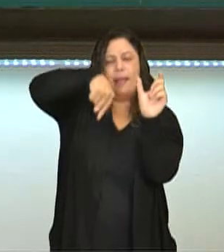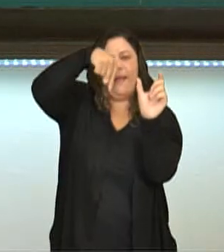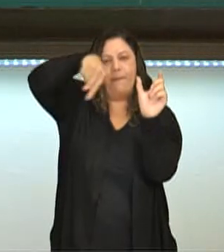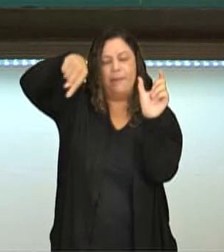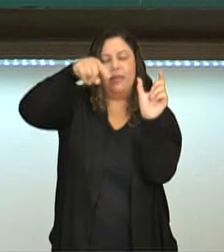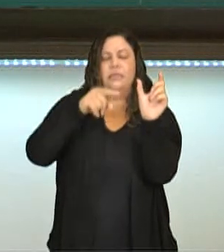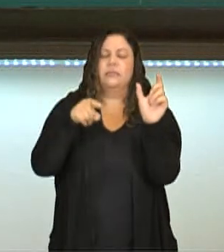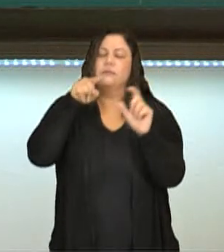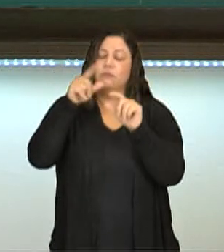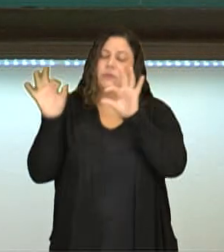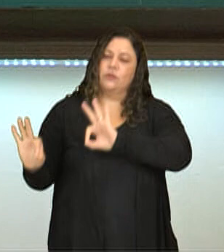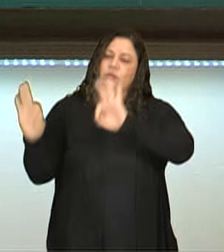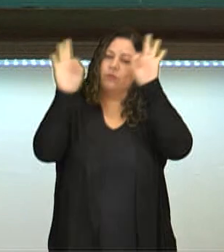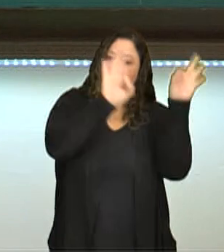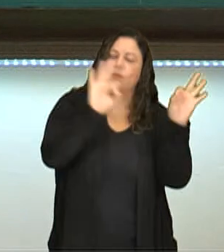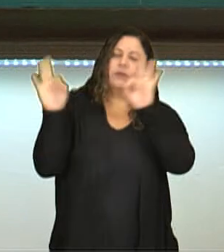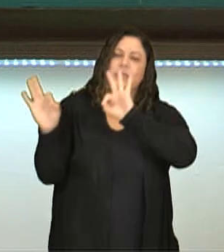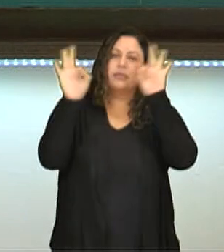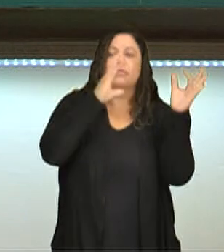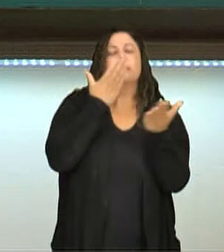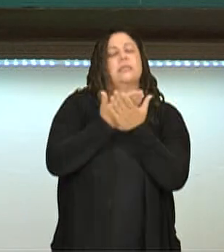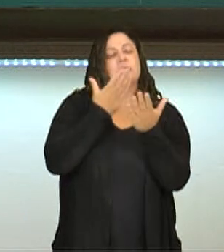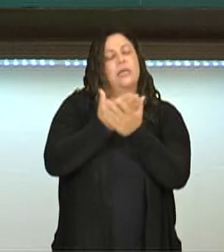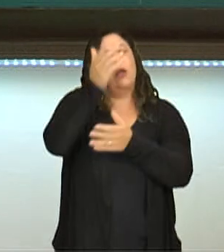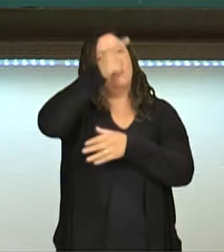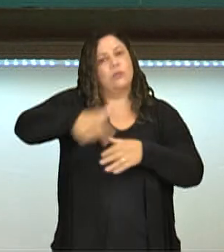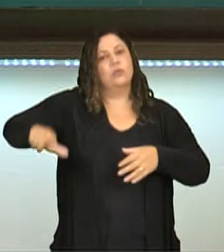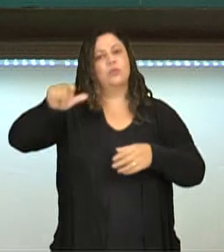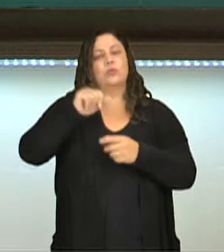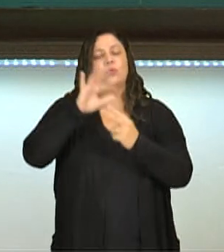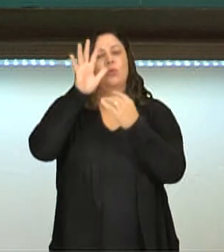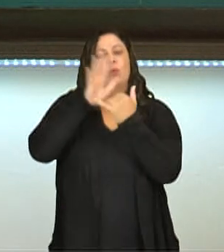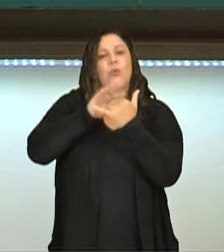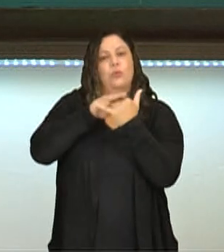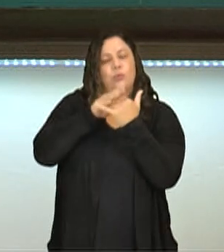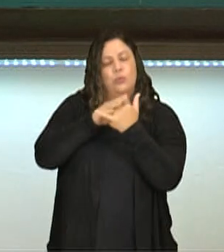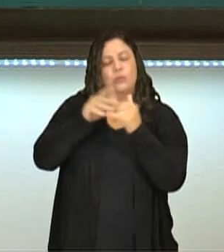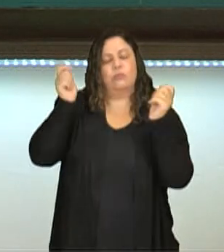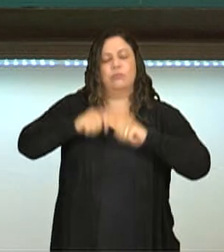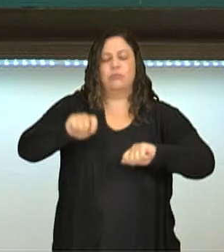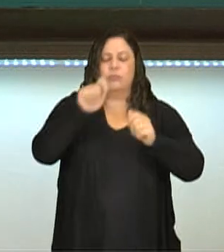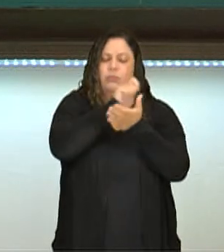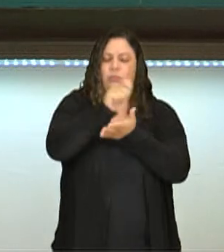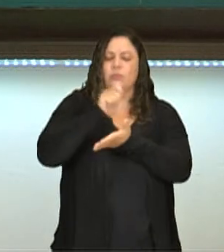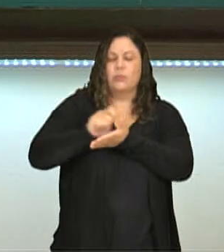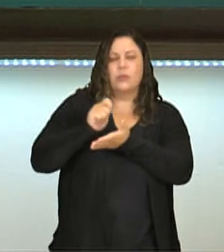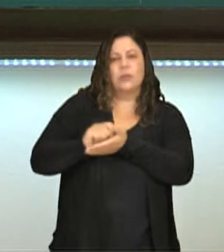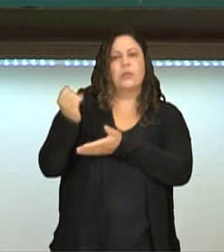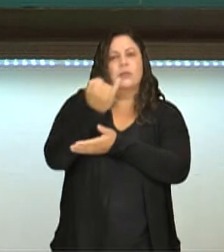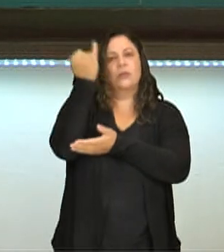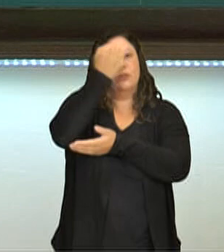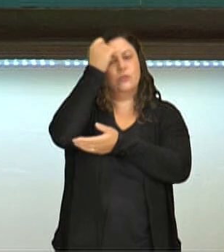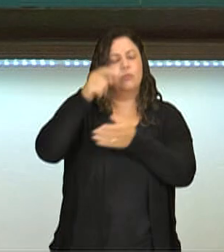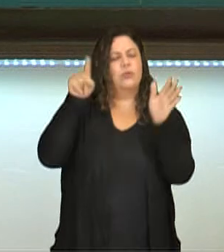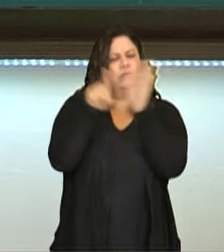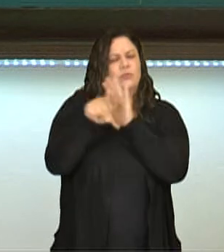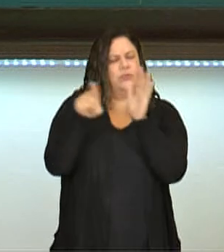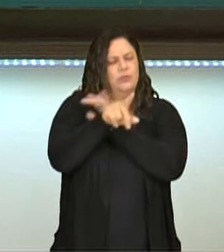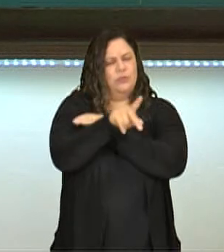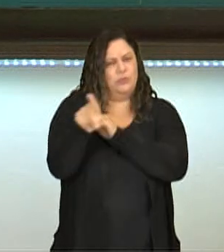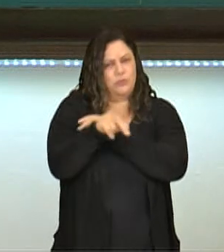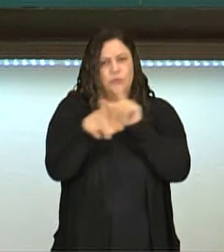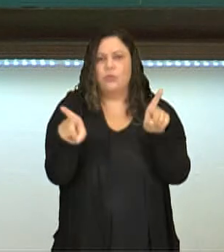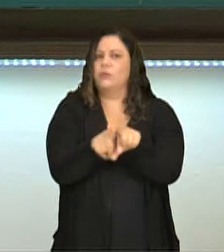essa aula novamente, vai lá no YouTube, rever, anota algumas coisas que são importantes, pode perguntar para o teu professor